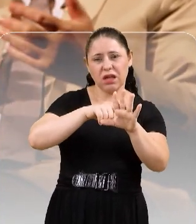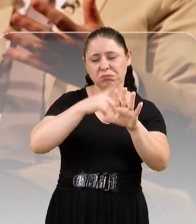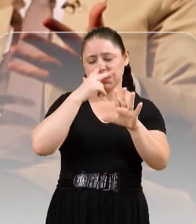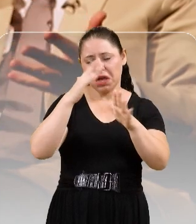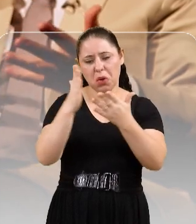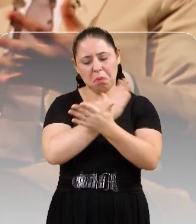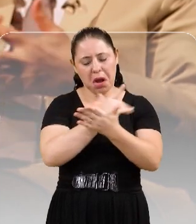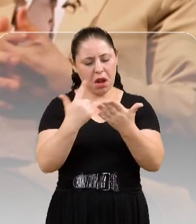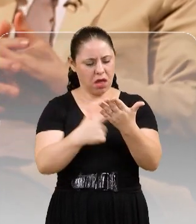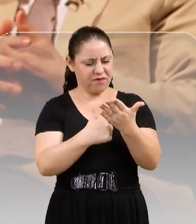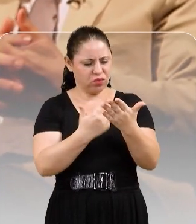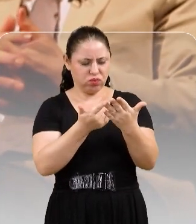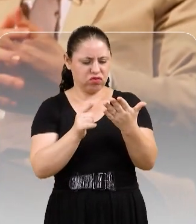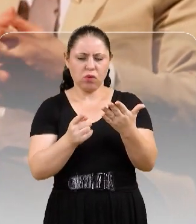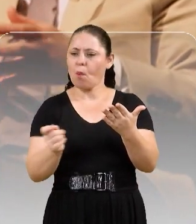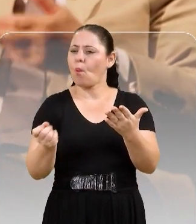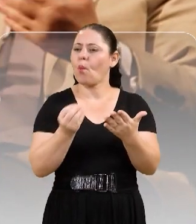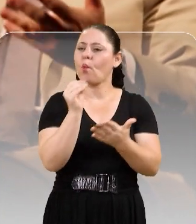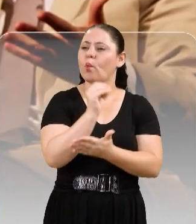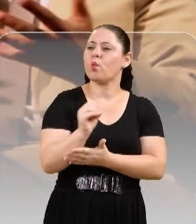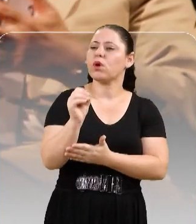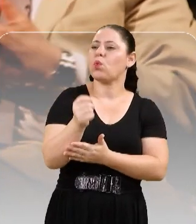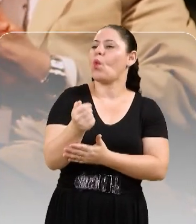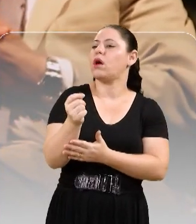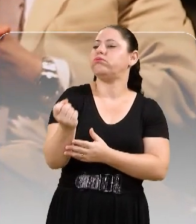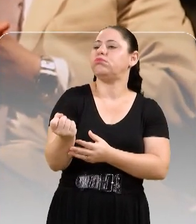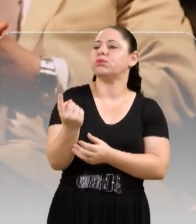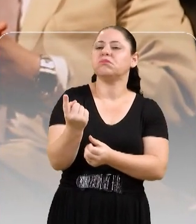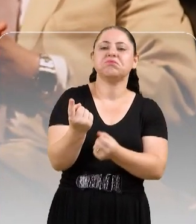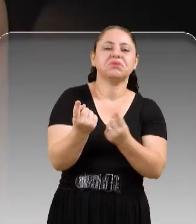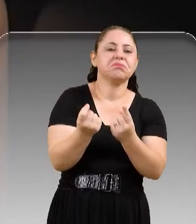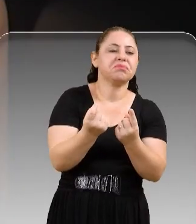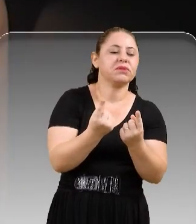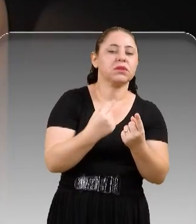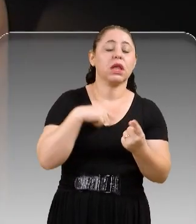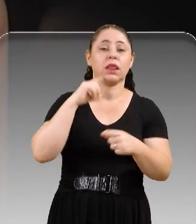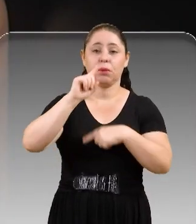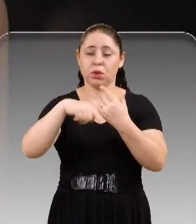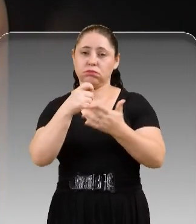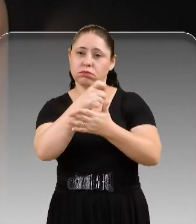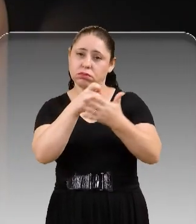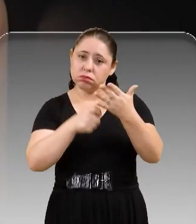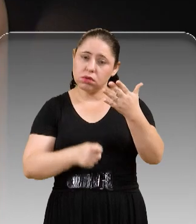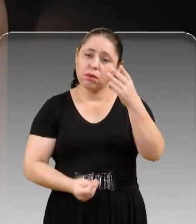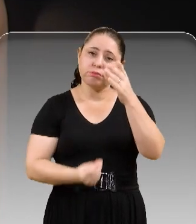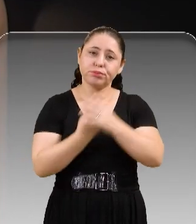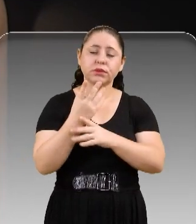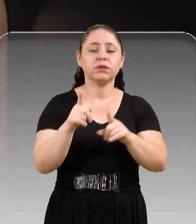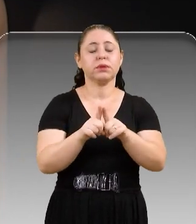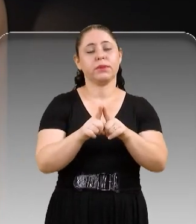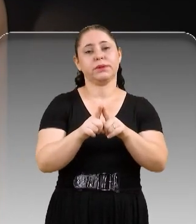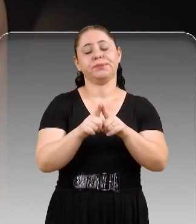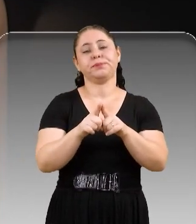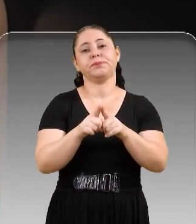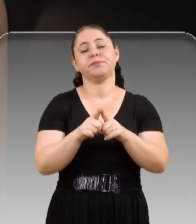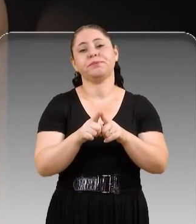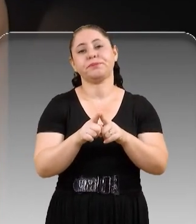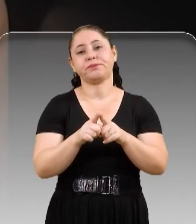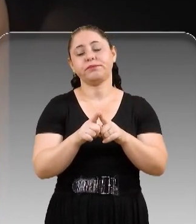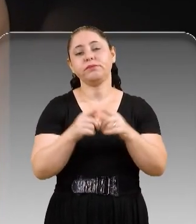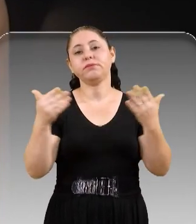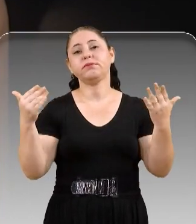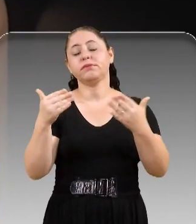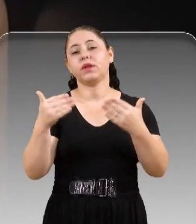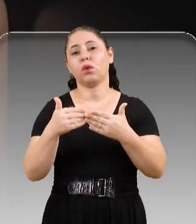não existiam muitos livros publicados a respeito, depois vieram, evidentemente, né? E aí acabei publicando esse livro, Teoria Geral dos Recursos.